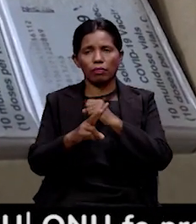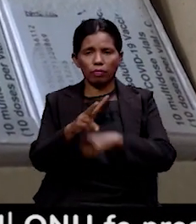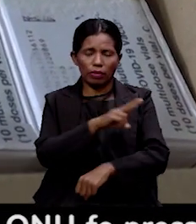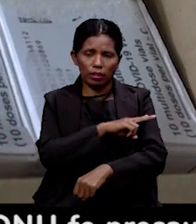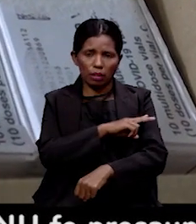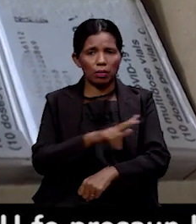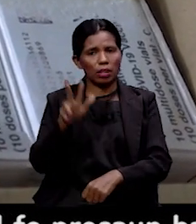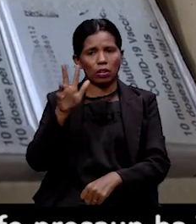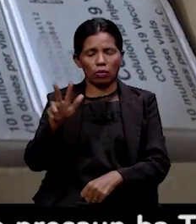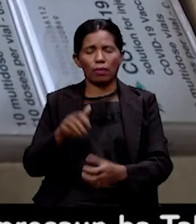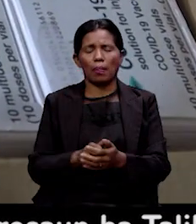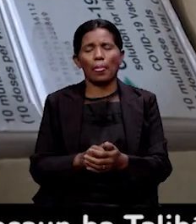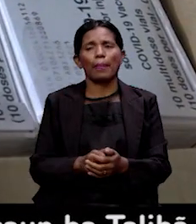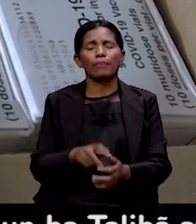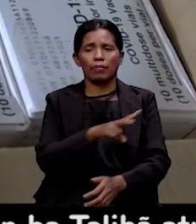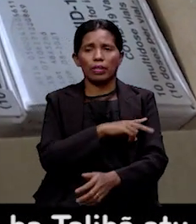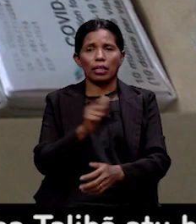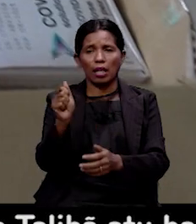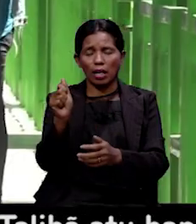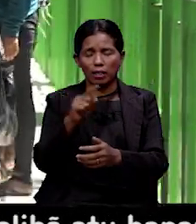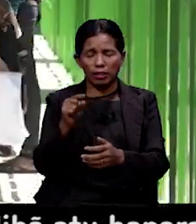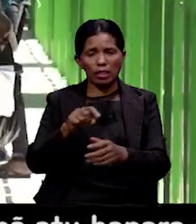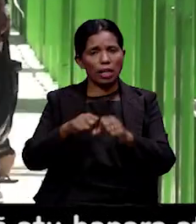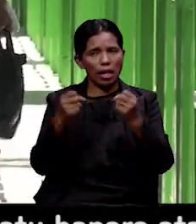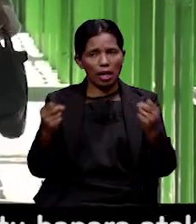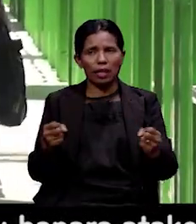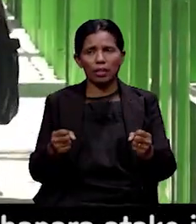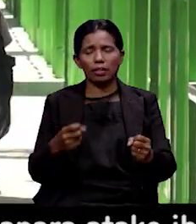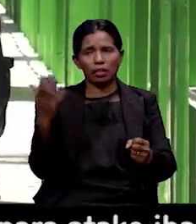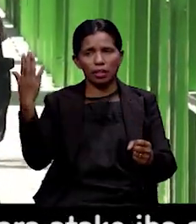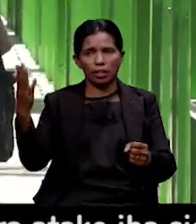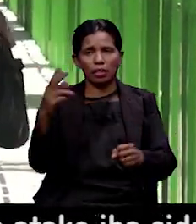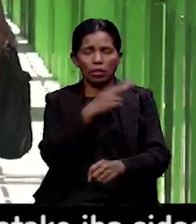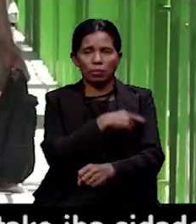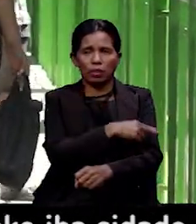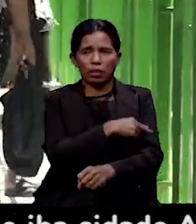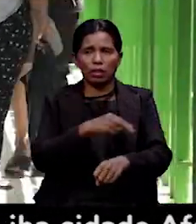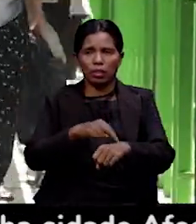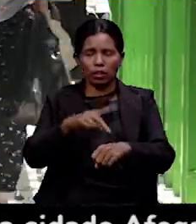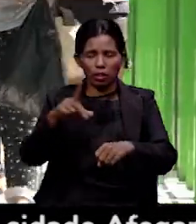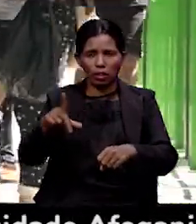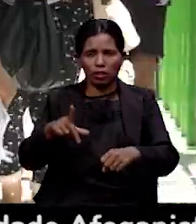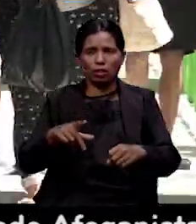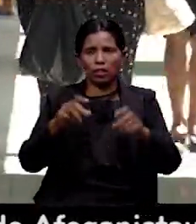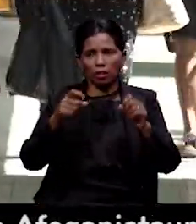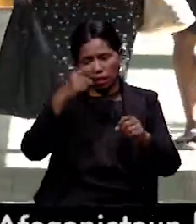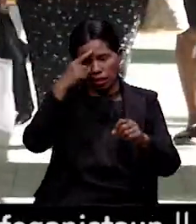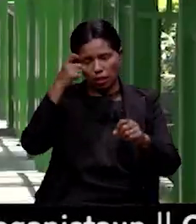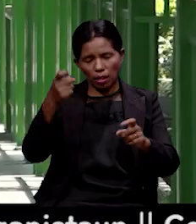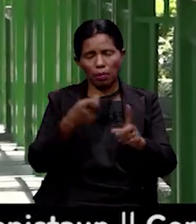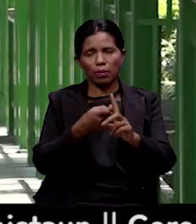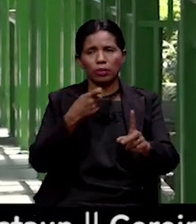nian. Enquanto vacina AstraZeneca ne be atka inválido ne acontece, e Hospital Nacional Guido Valadares, tamba impacto